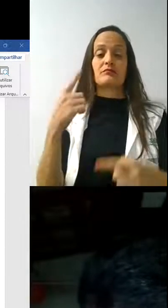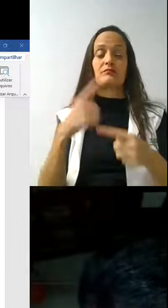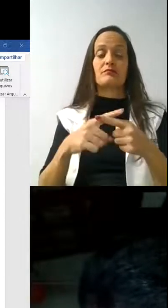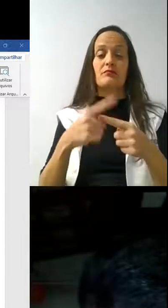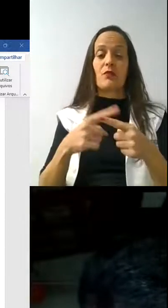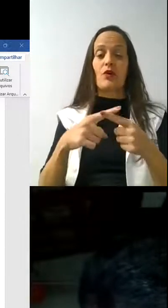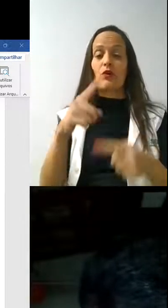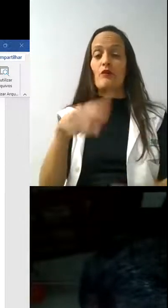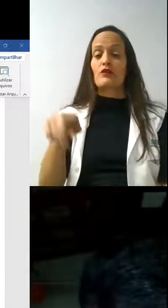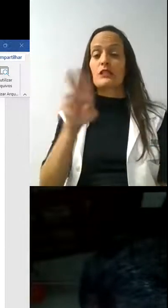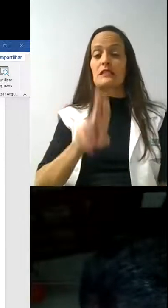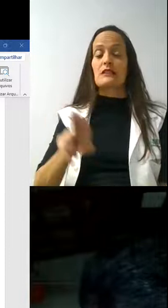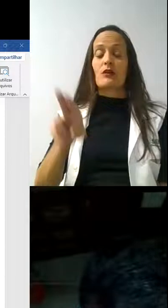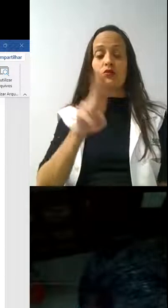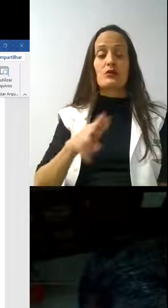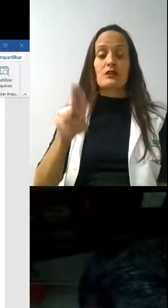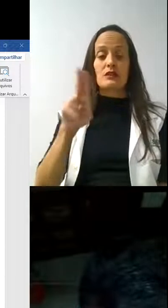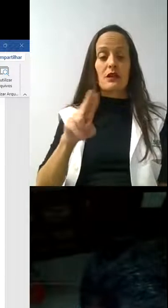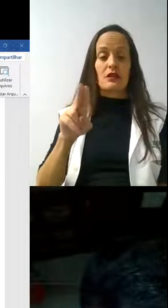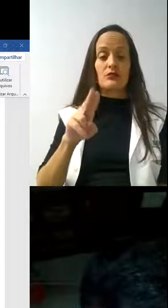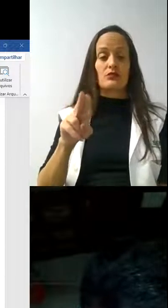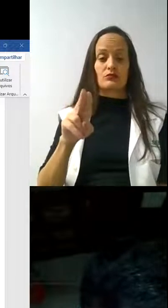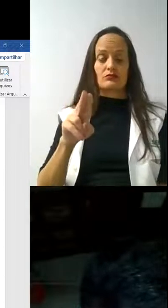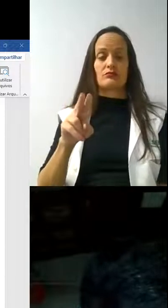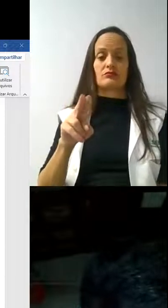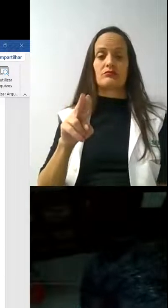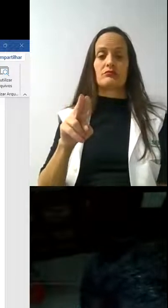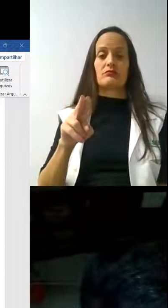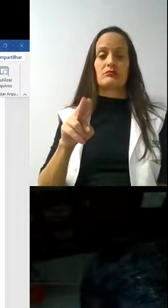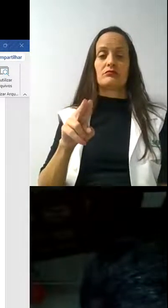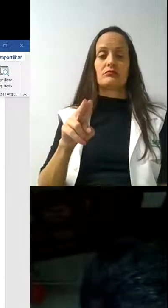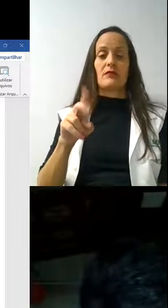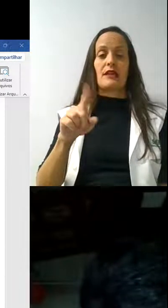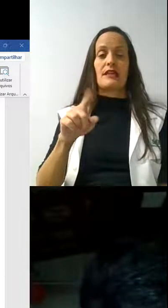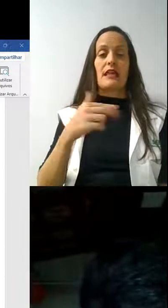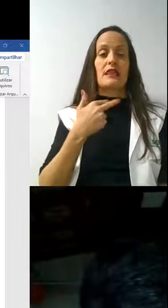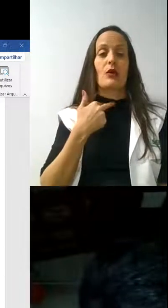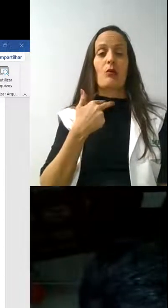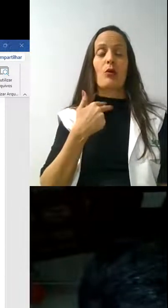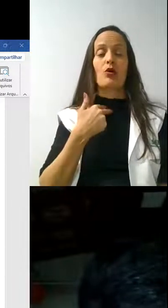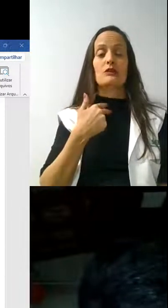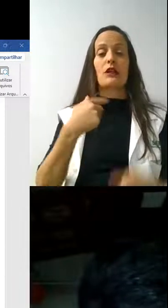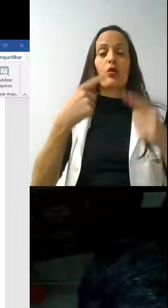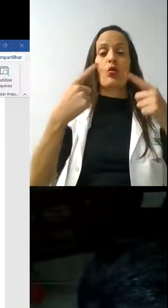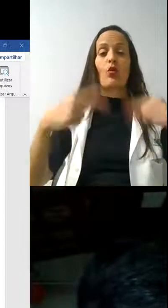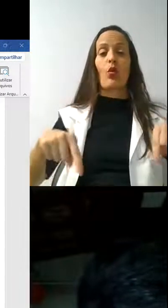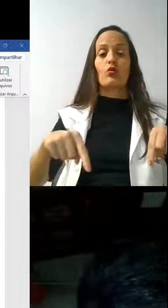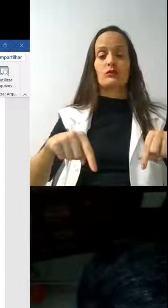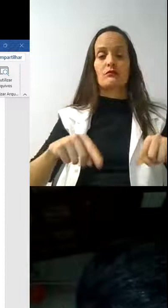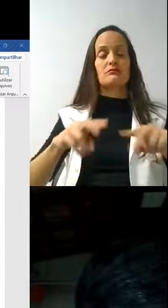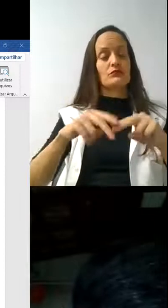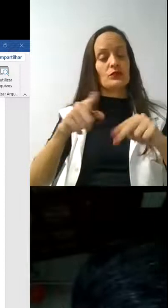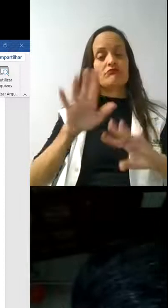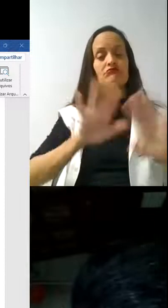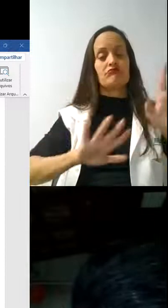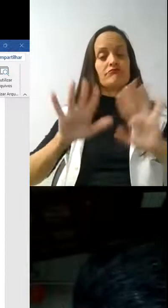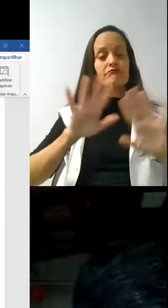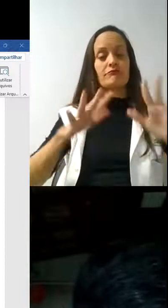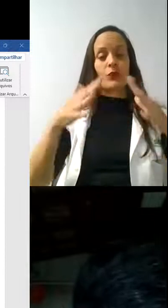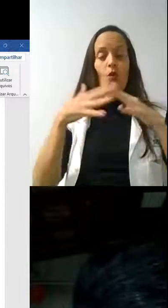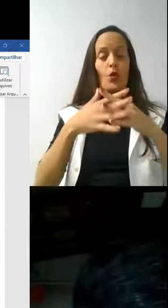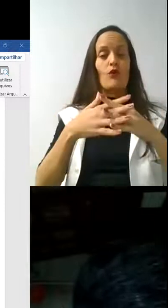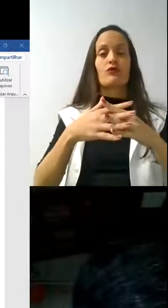e submúltiplos, é o contrário da escala, né? Pode ser que vocês confundam por causa disso. Porque a escala aqui,